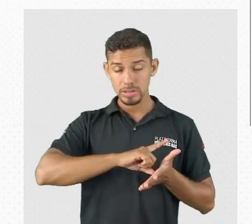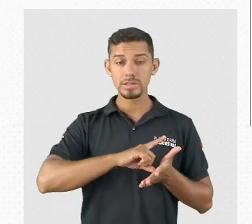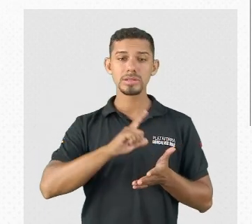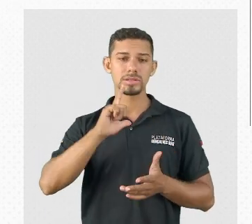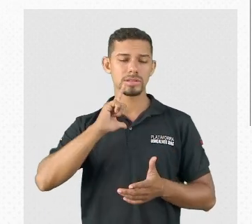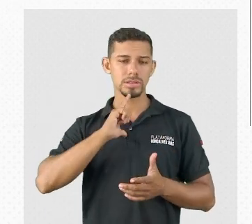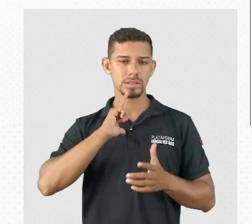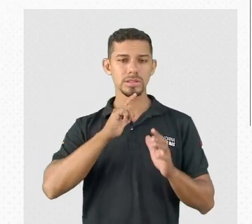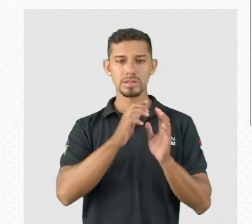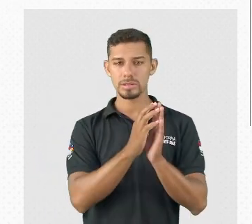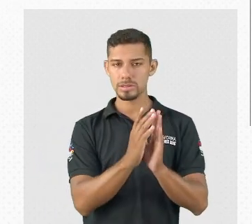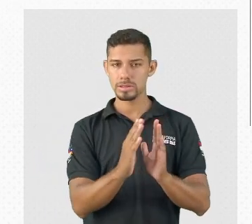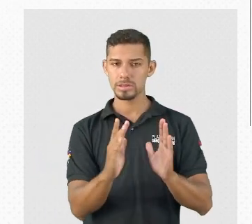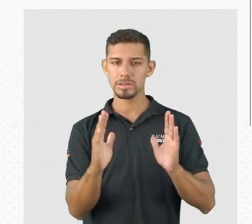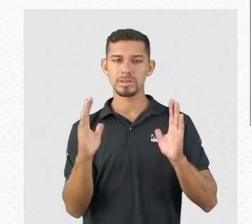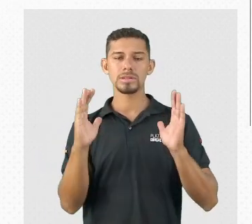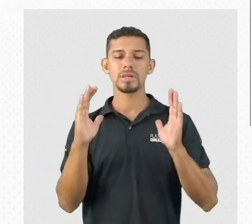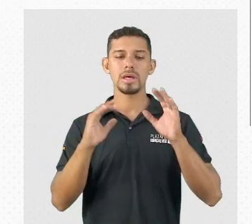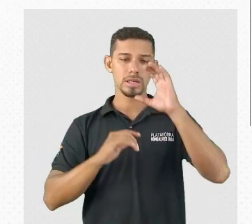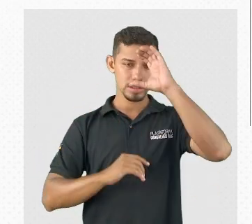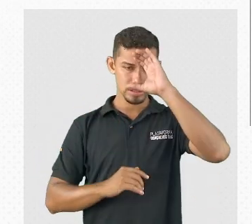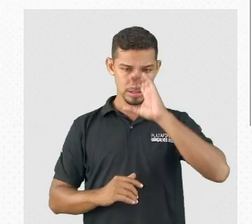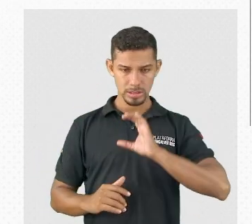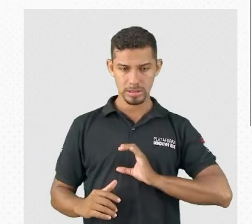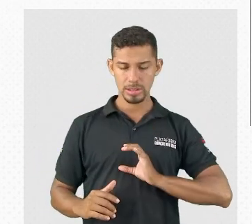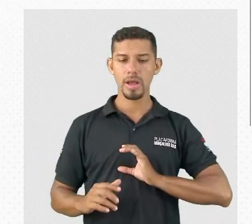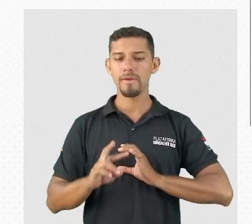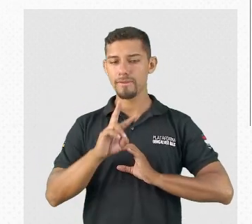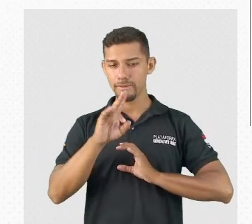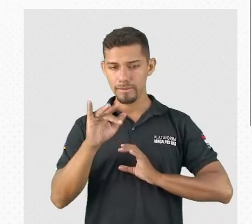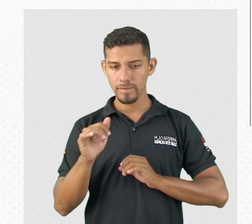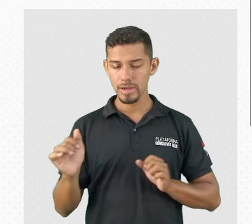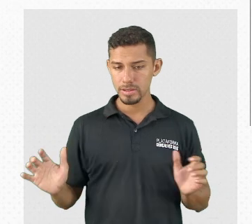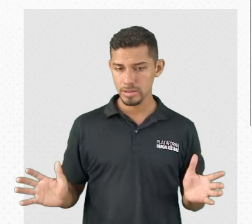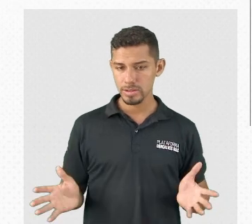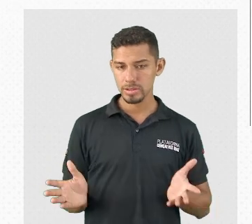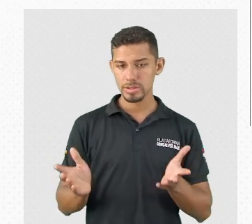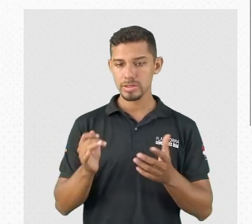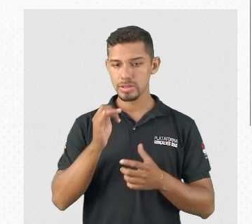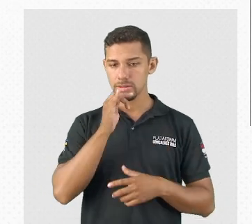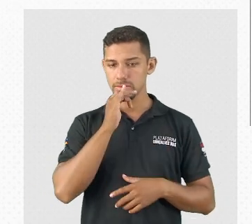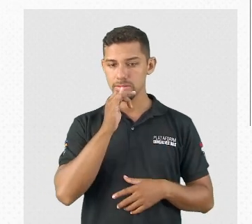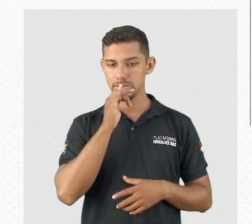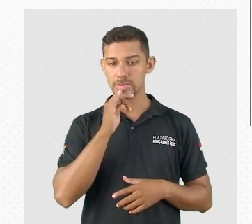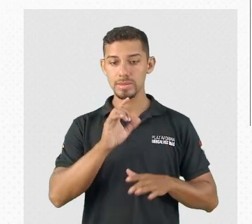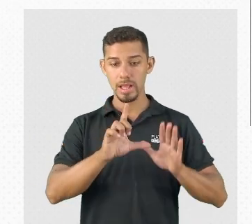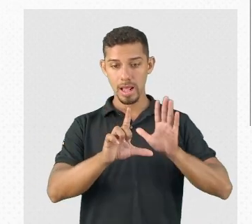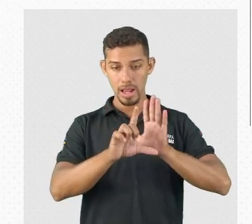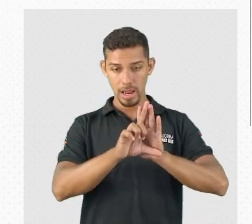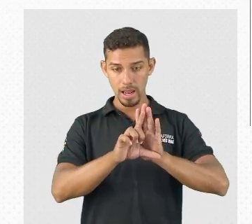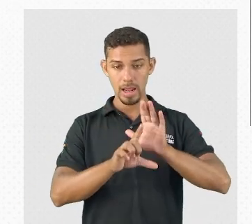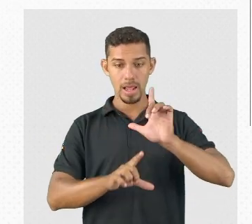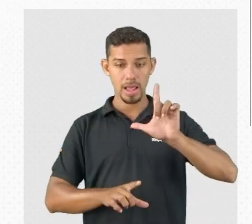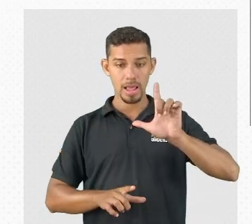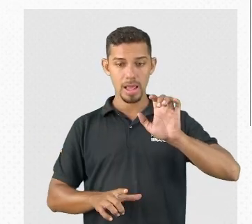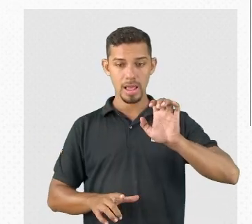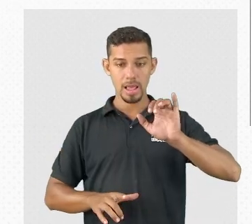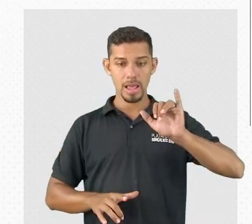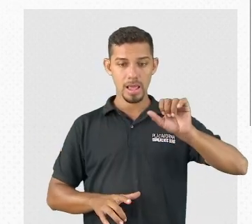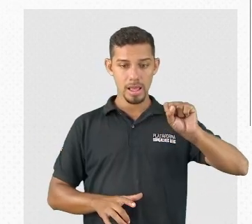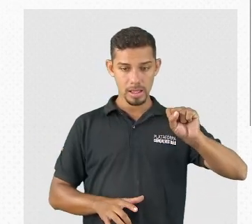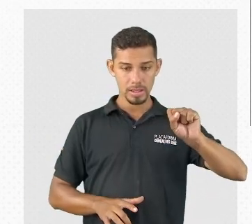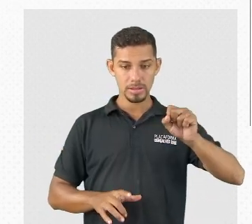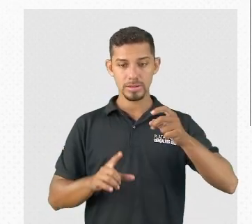essa dimensão de que a cidadania, né, ela vai funcionar a partir aí, né, das leis,